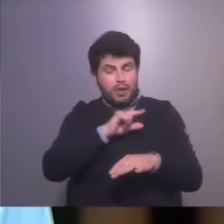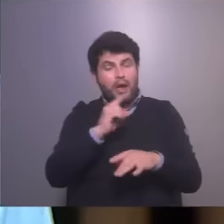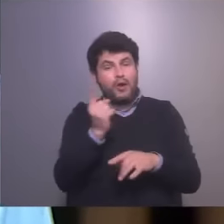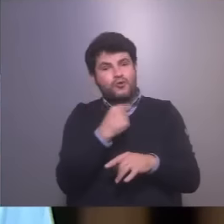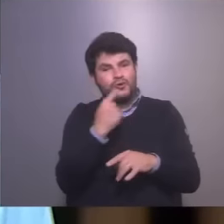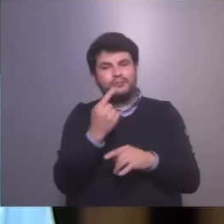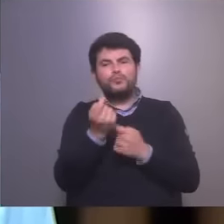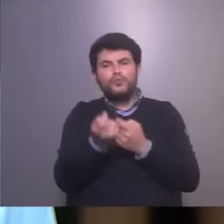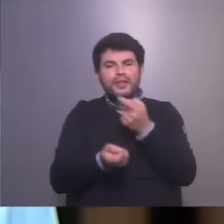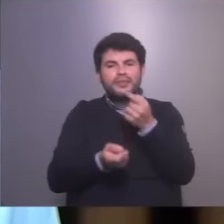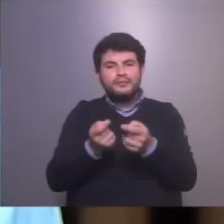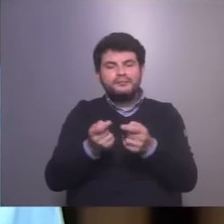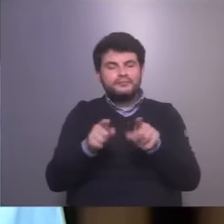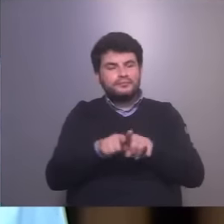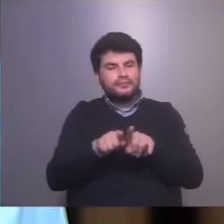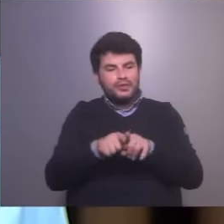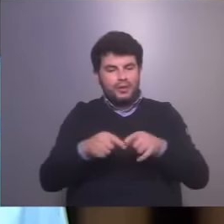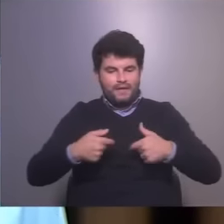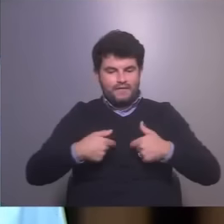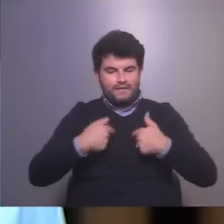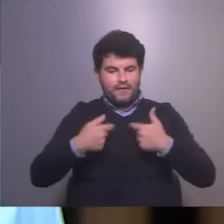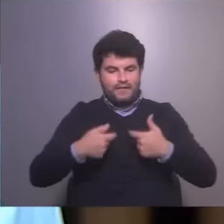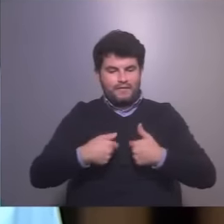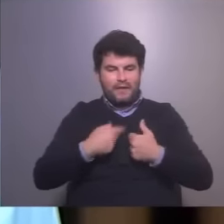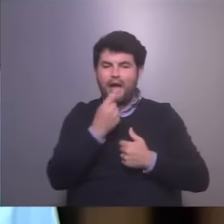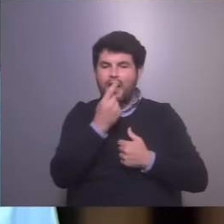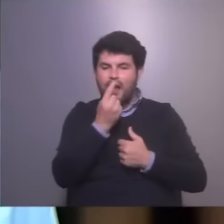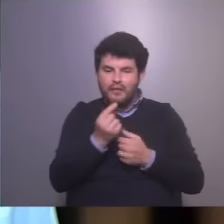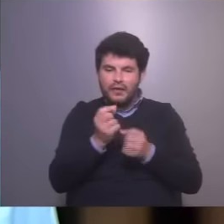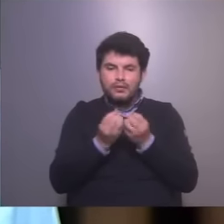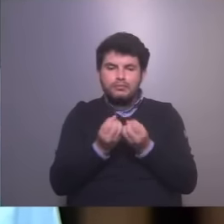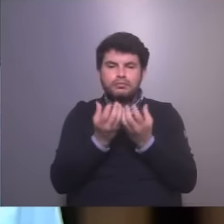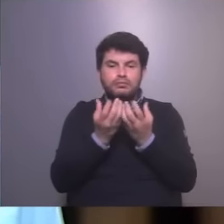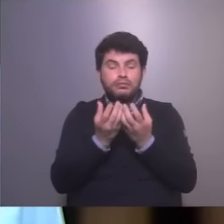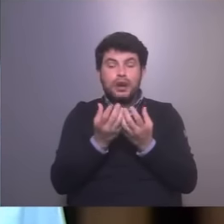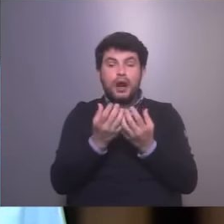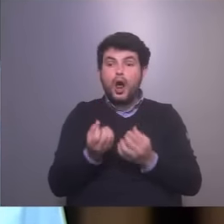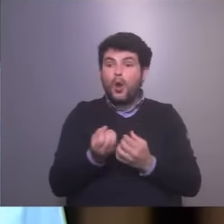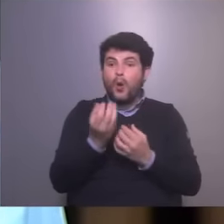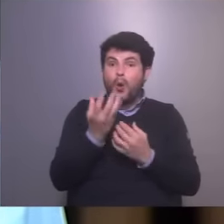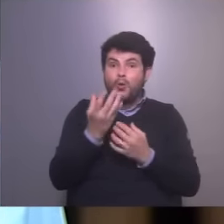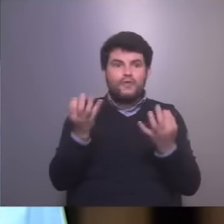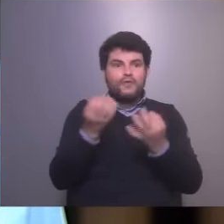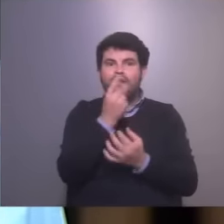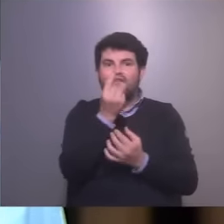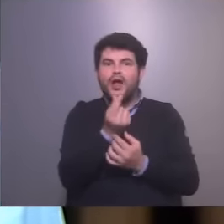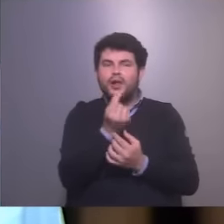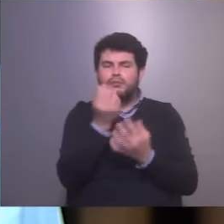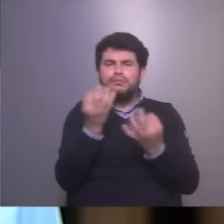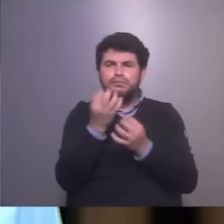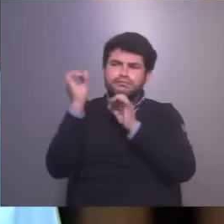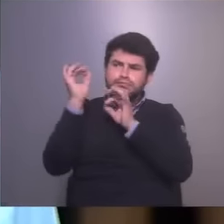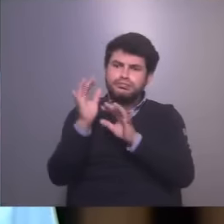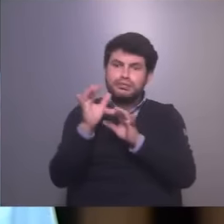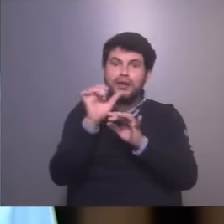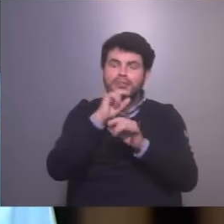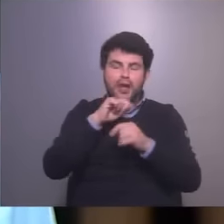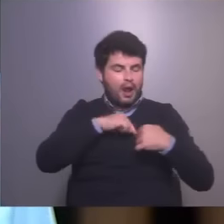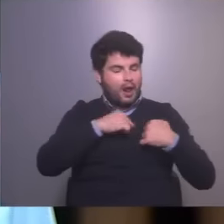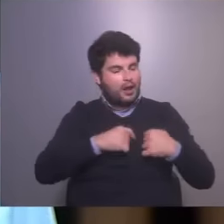Círio e irá repartir a luz por todos nós. Então, iremos acendendo também as nossas próprias